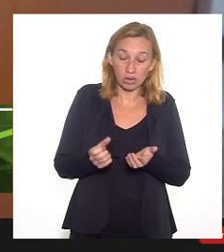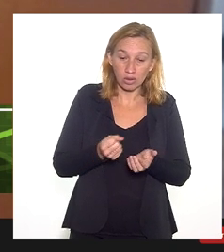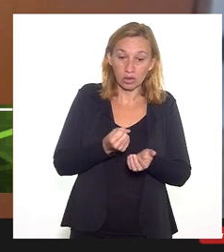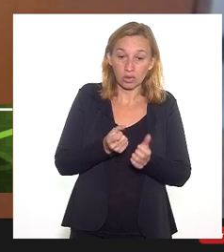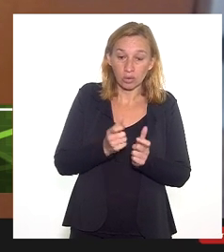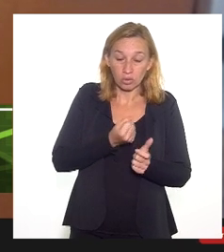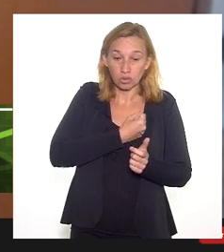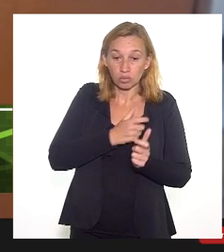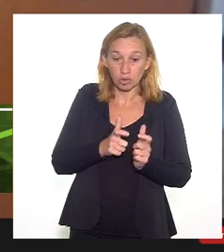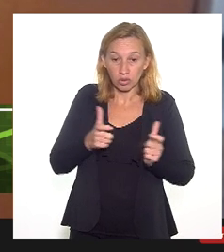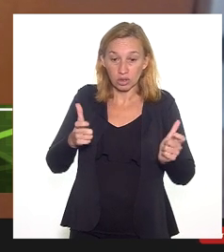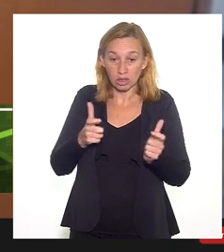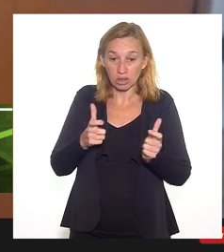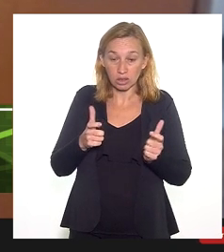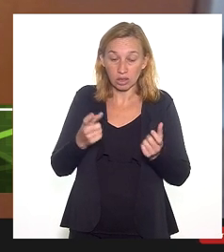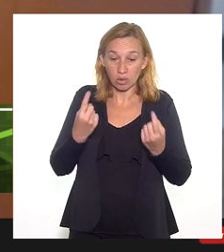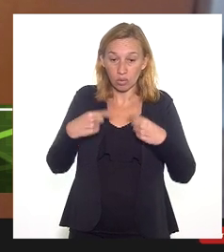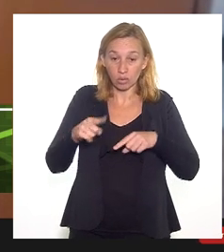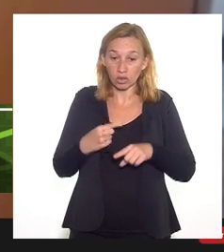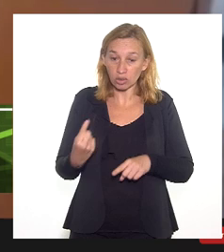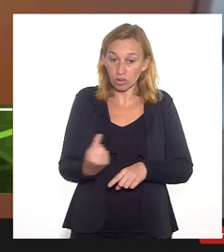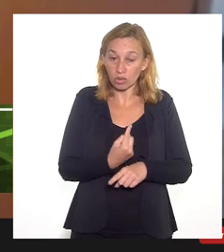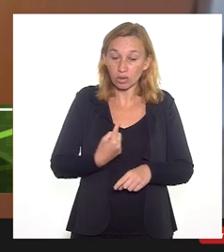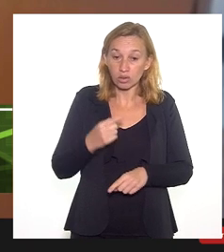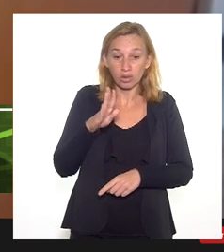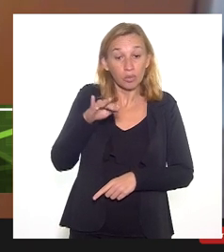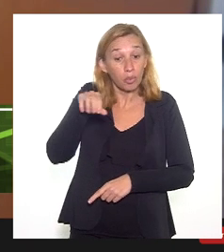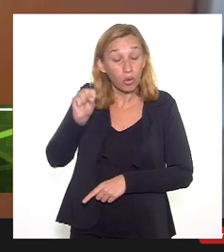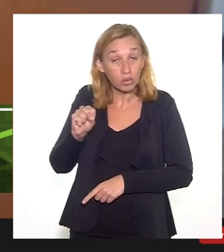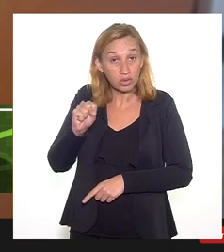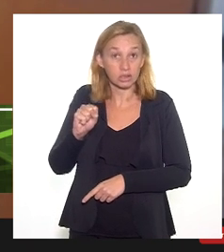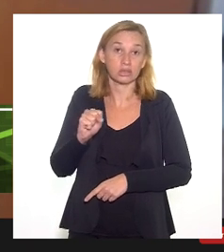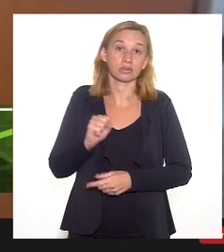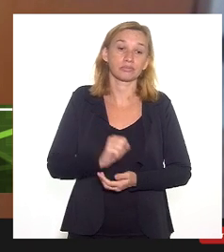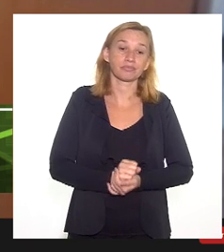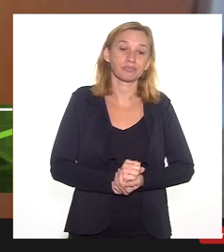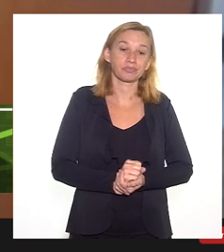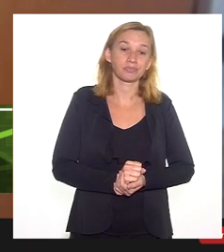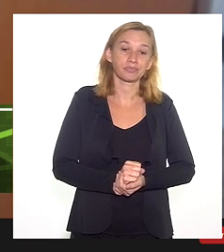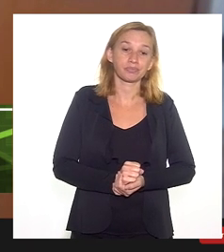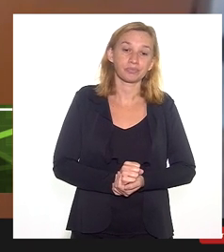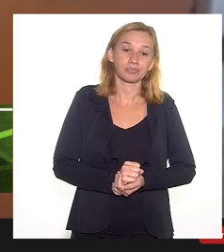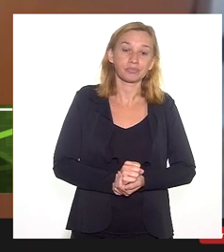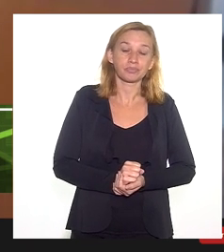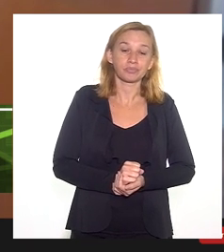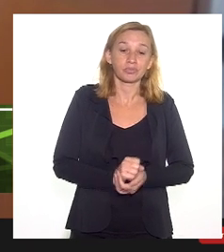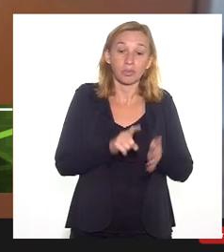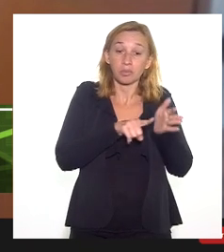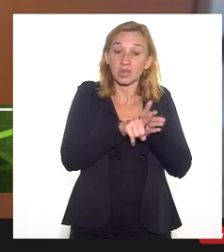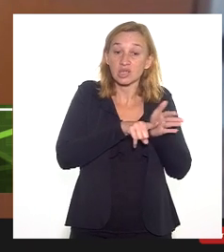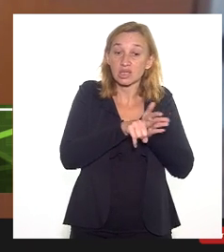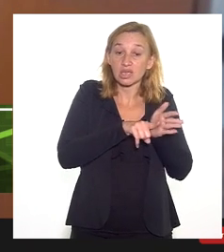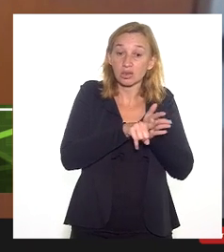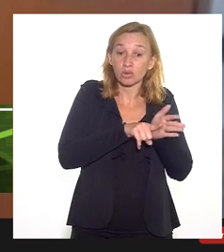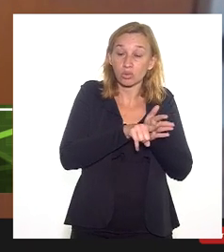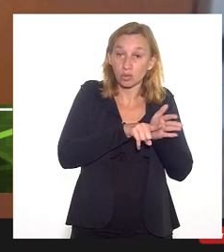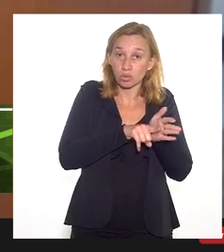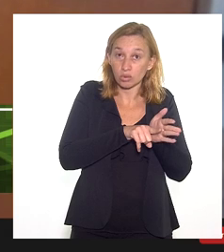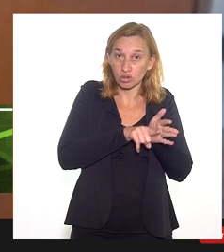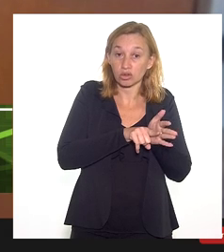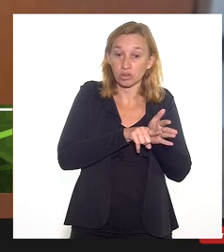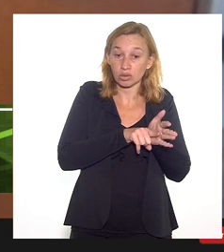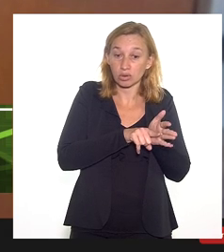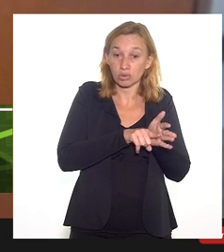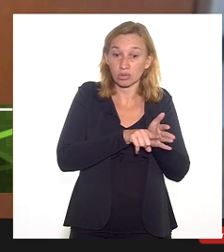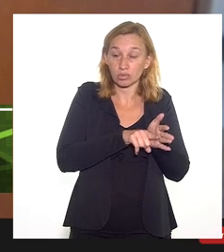especialmente no que tange as bolsas, bolsas para pesquisadores a cargo das agências